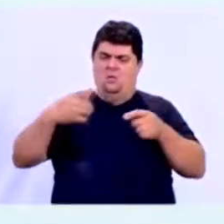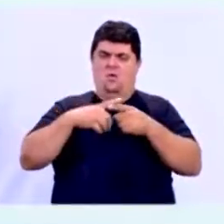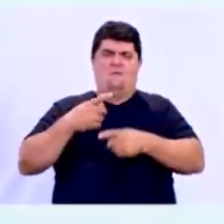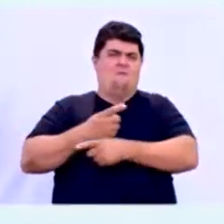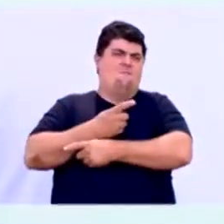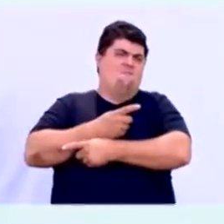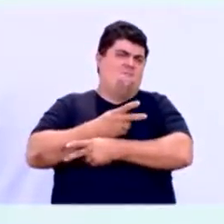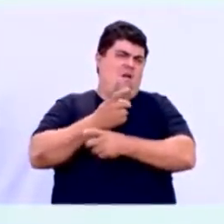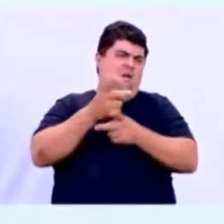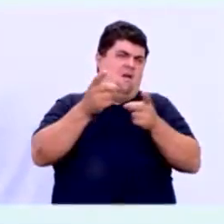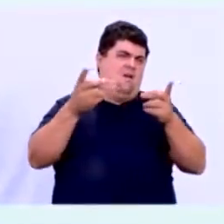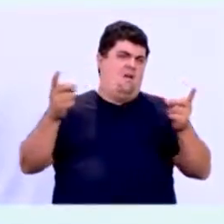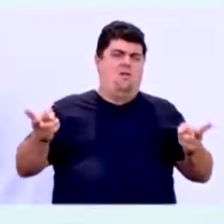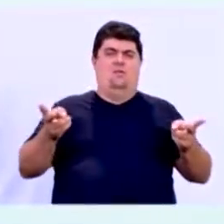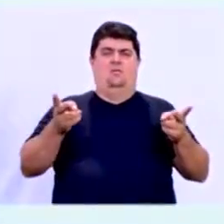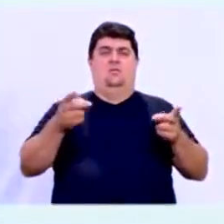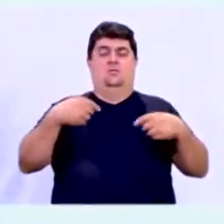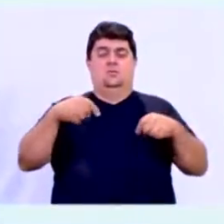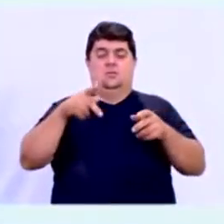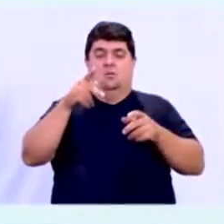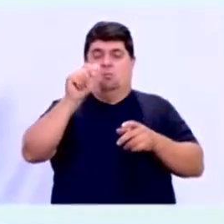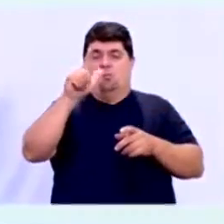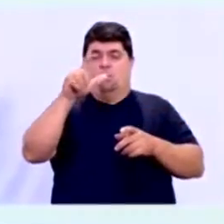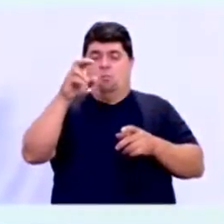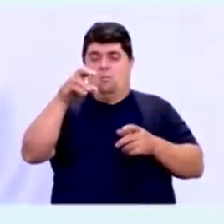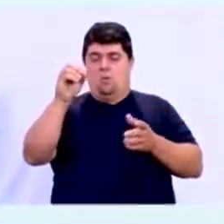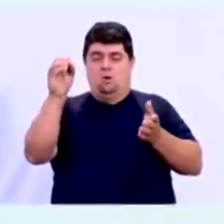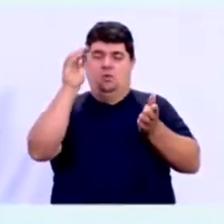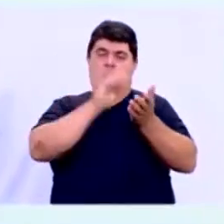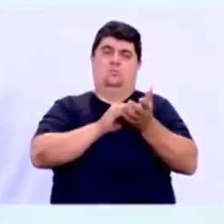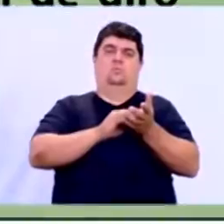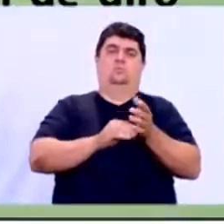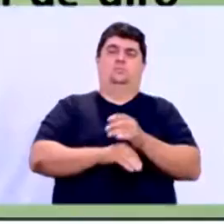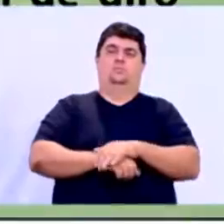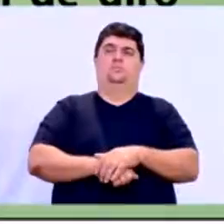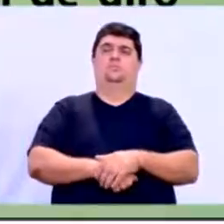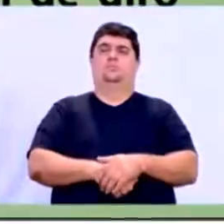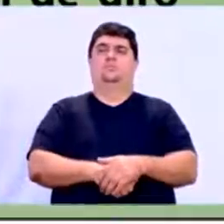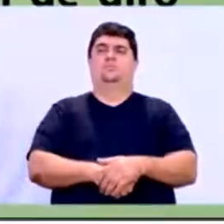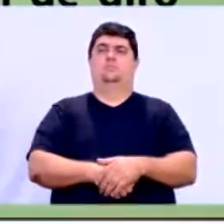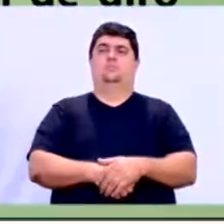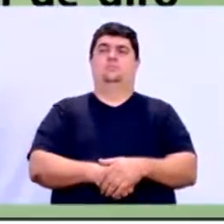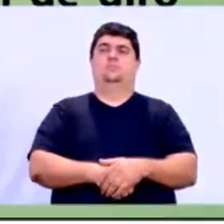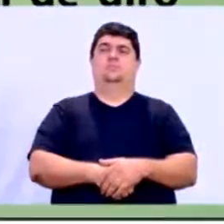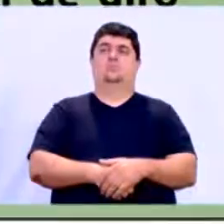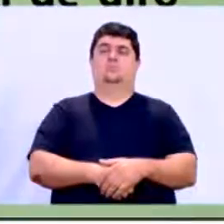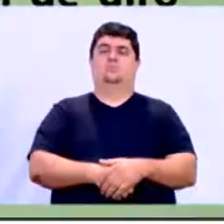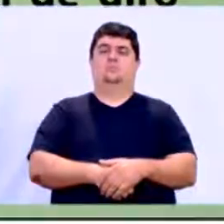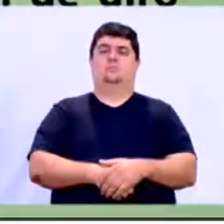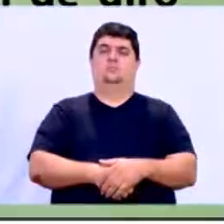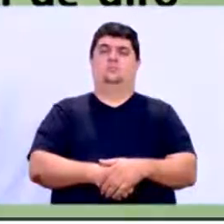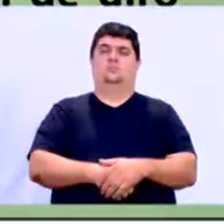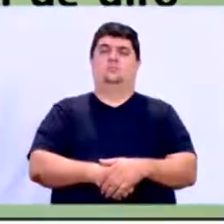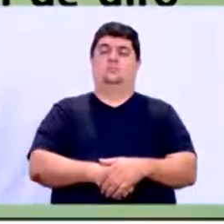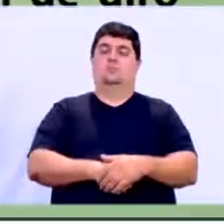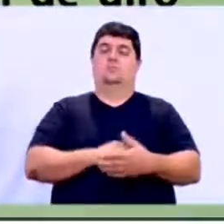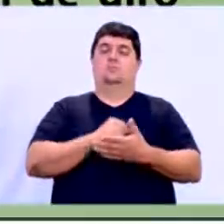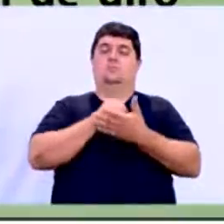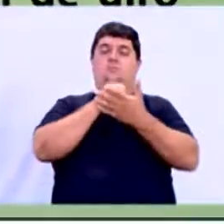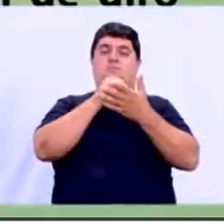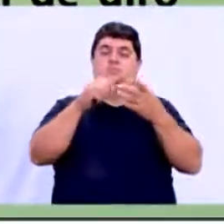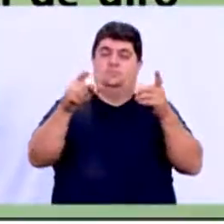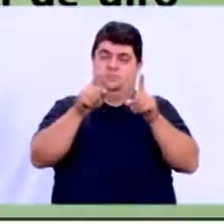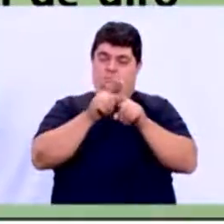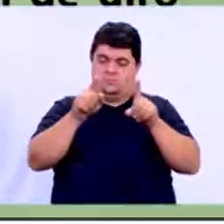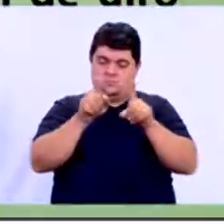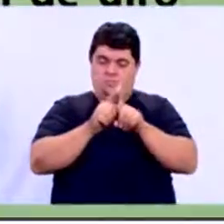você também tem que definir isso, certo? Vamos continuar, então. Contribui também na gestão de